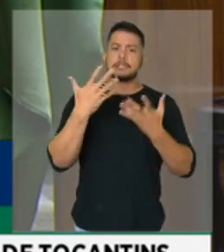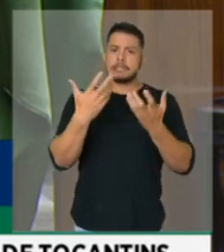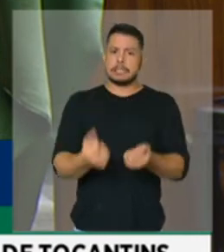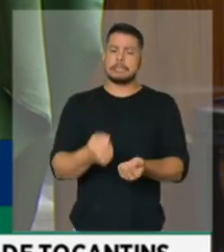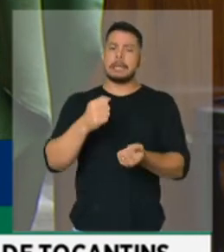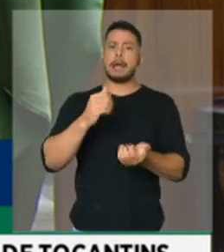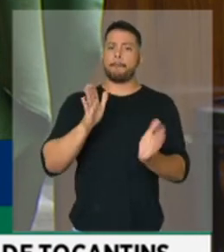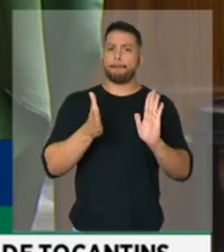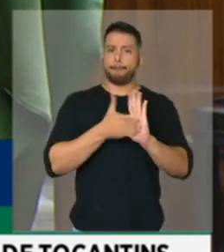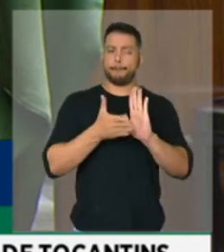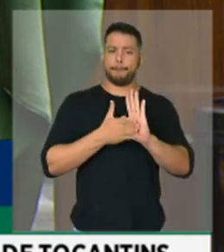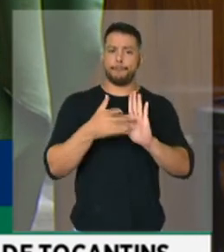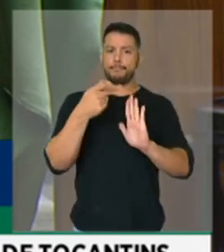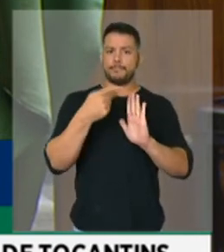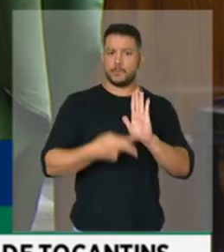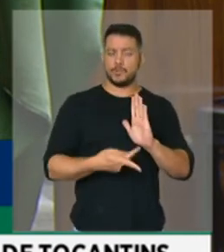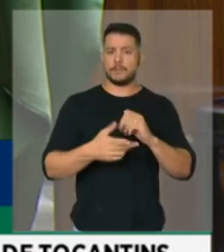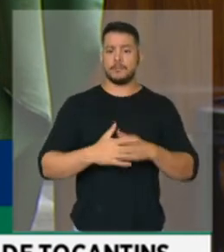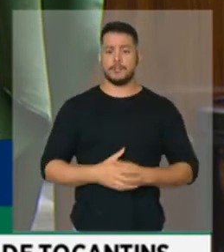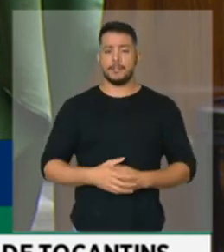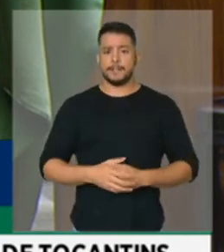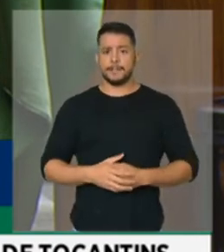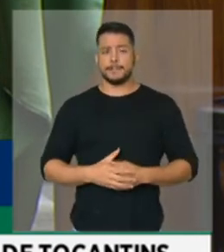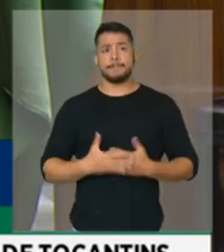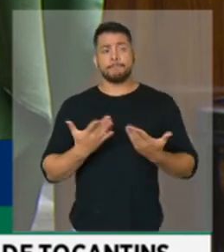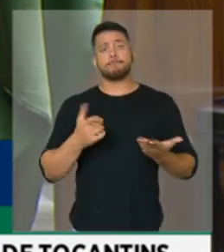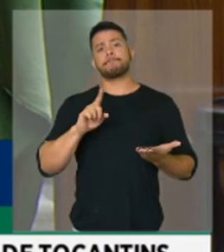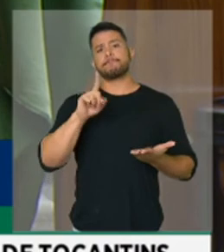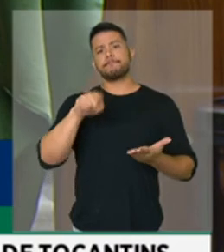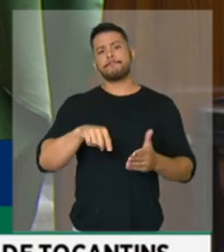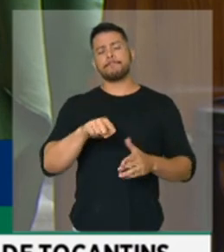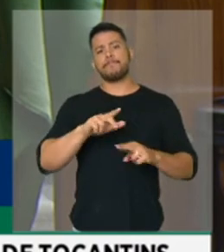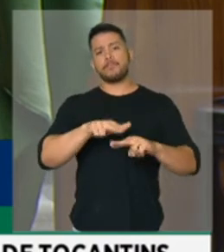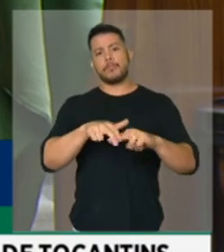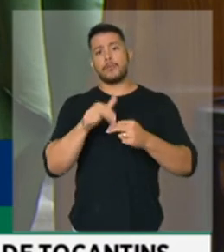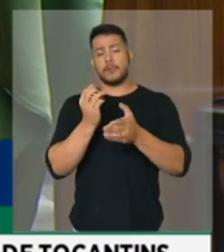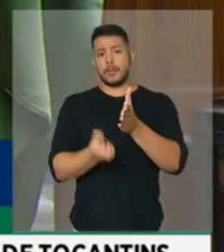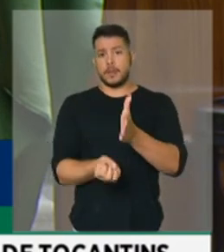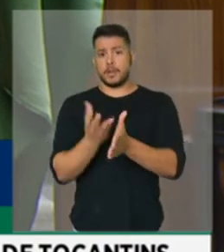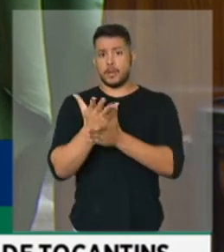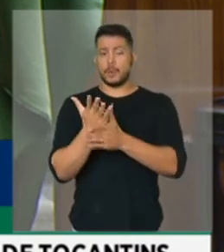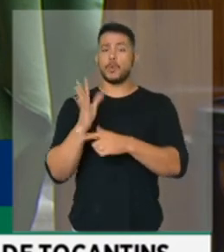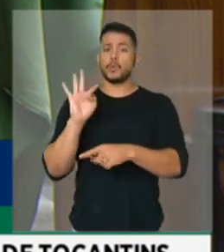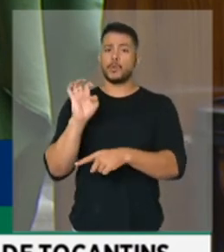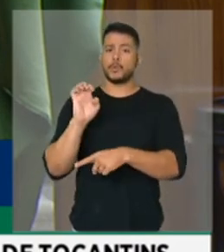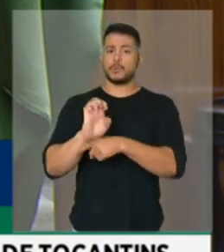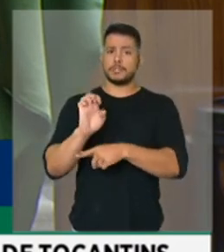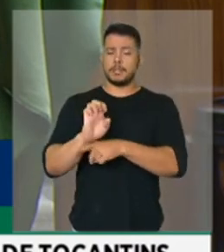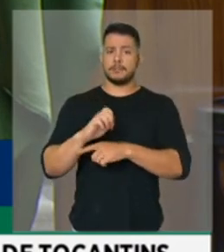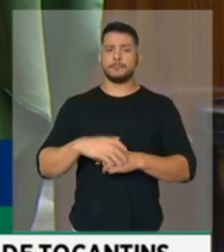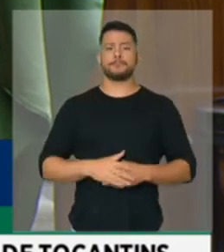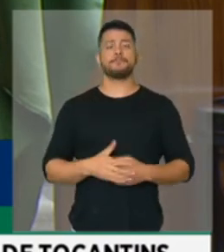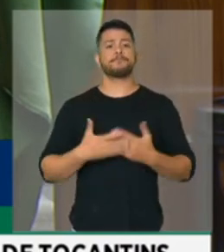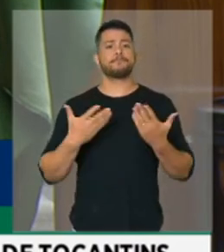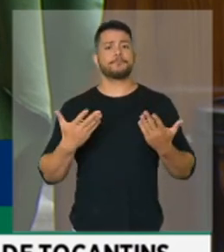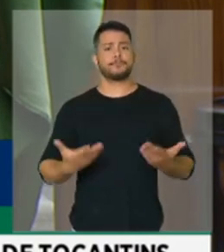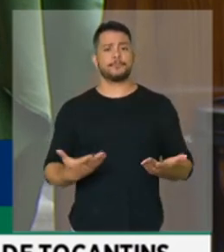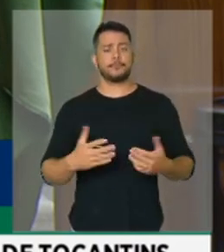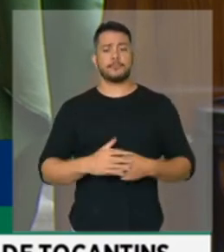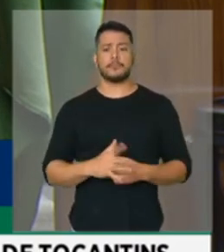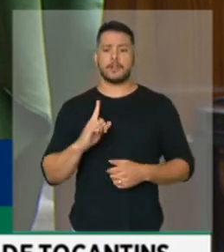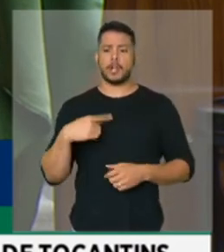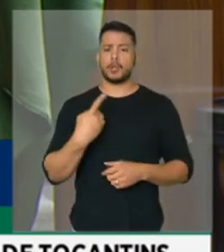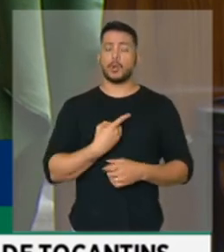notadamente aqueles praticados em decorrência da criação do Estado. Na PEC sob exame, sugere-se que a convalidação dos